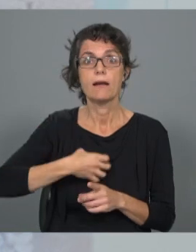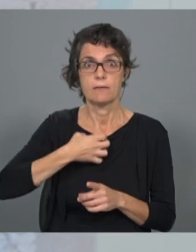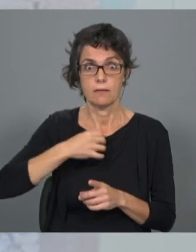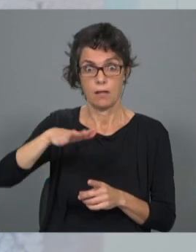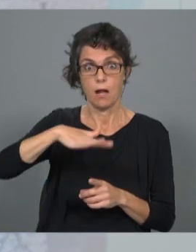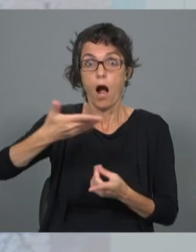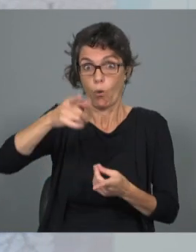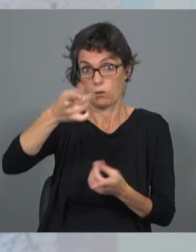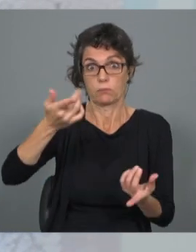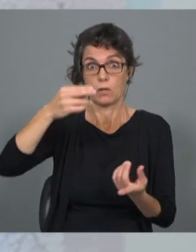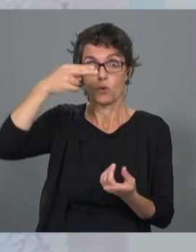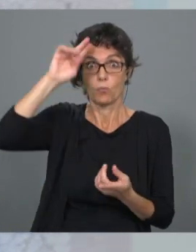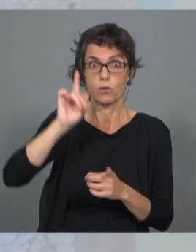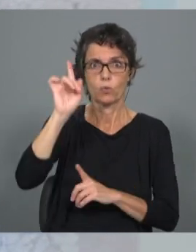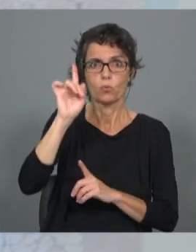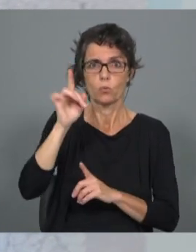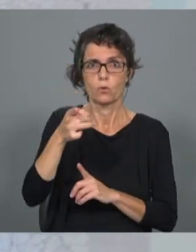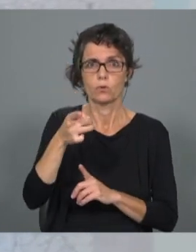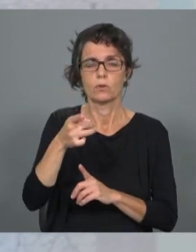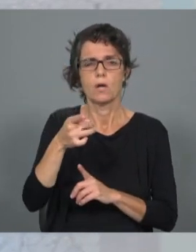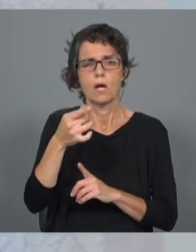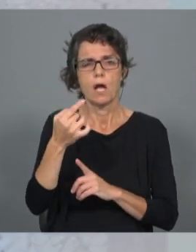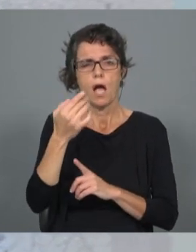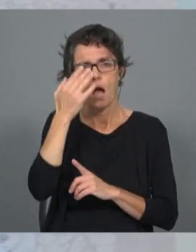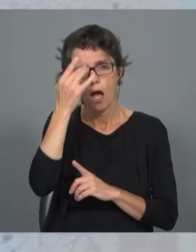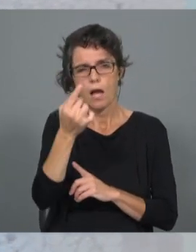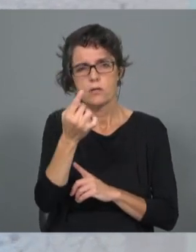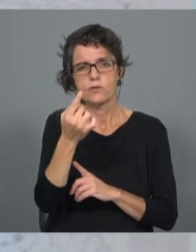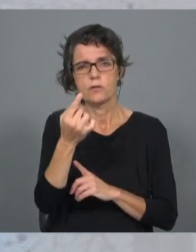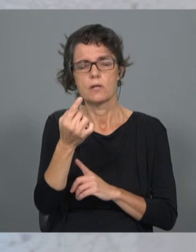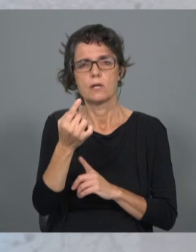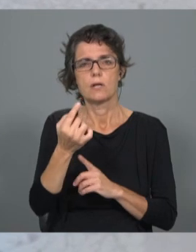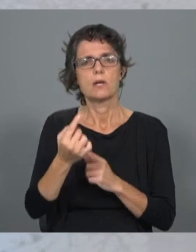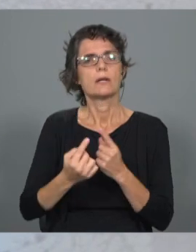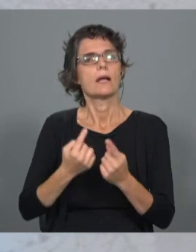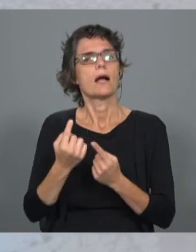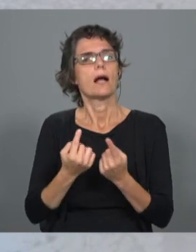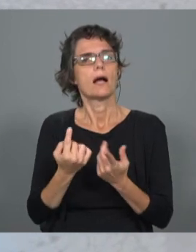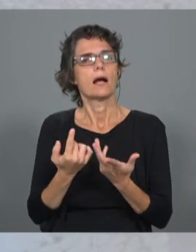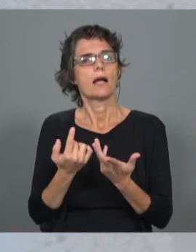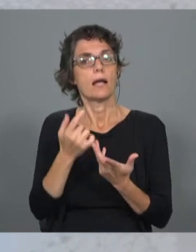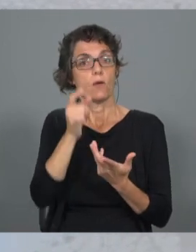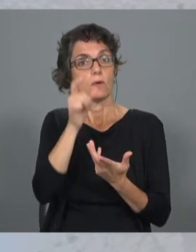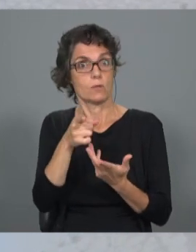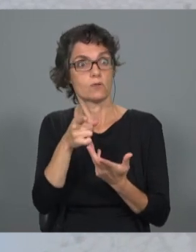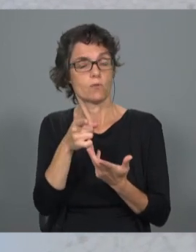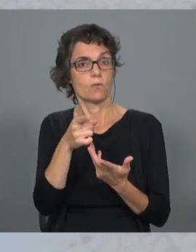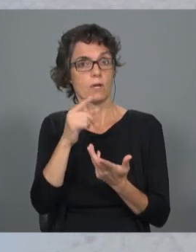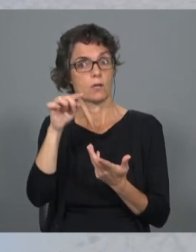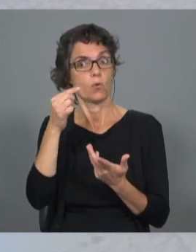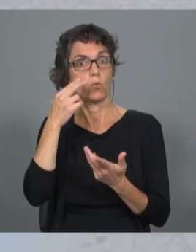norte de Moçambique, é alguém em quem estão postas as atenções das